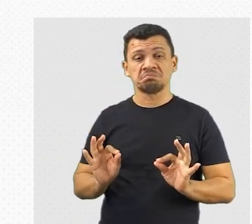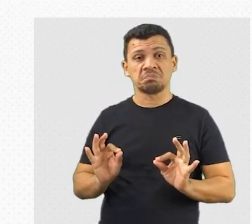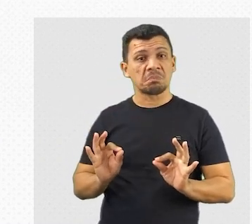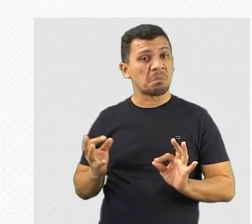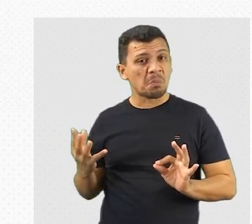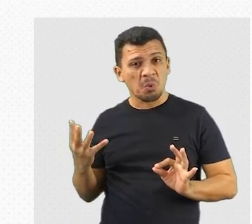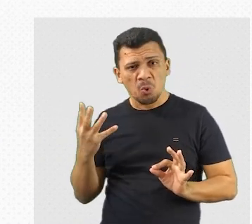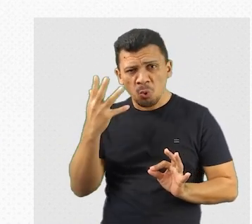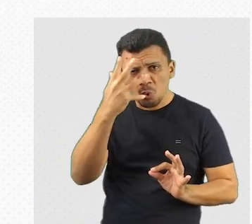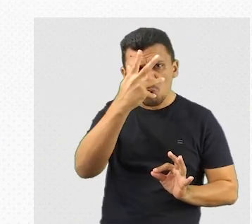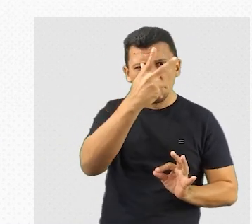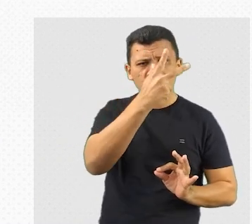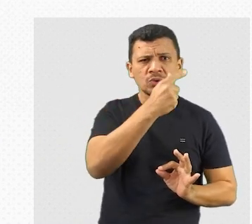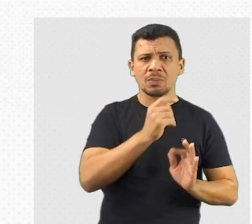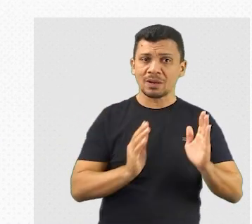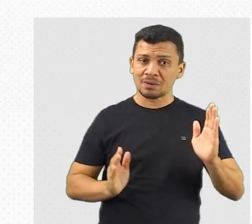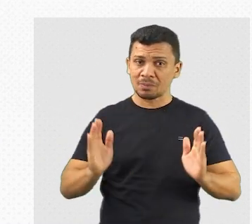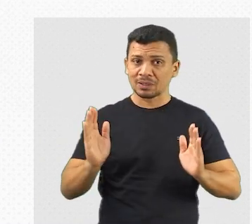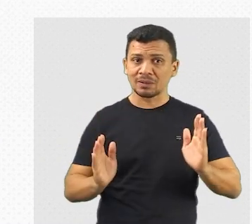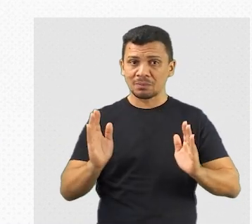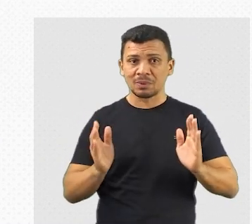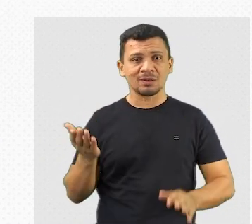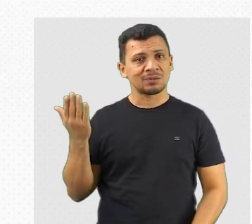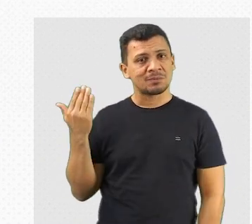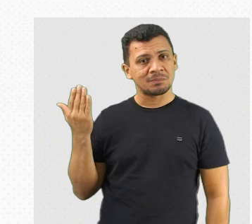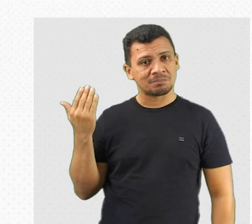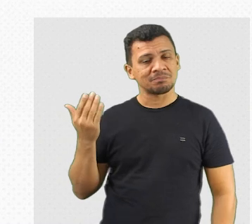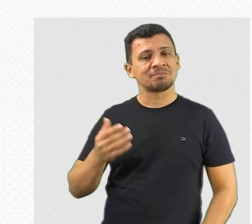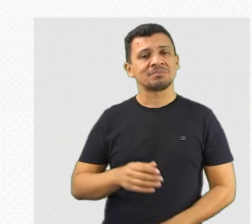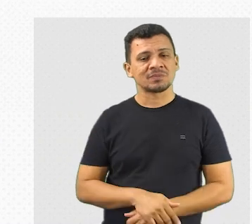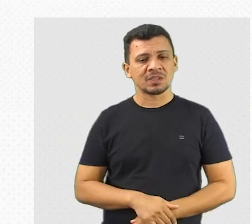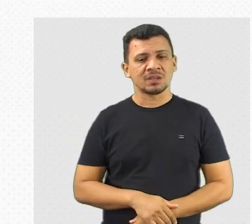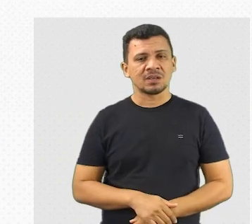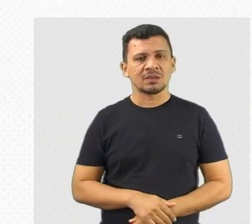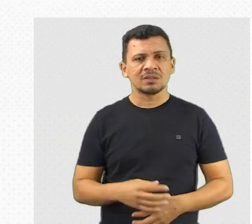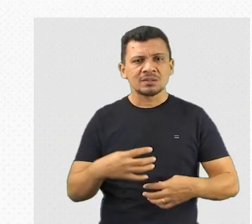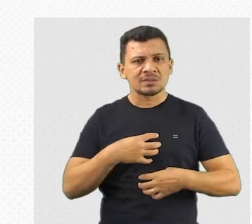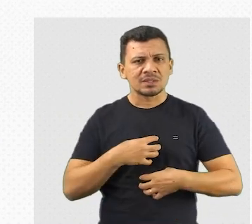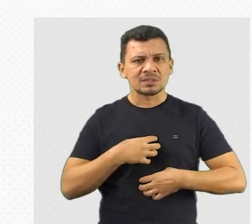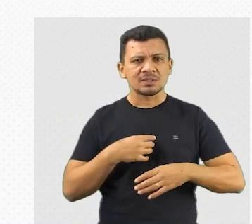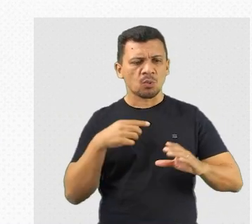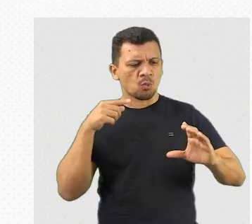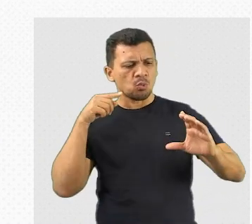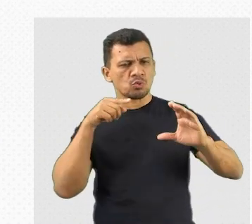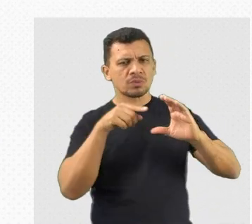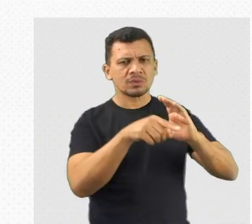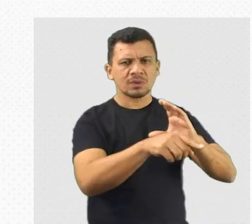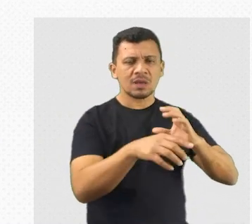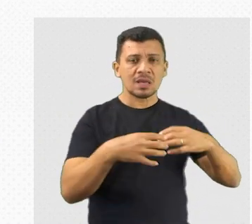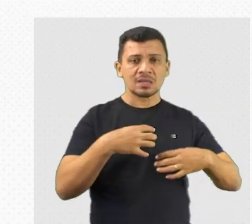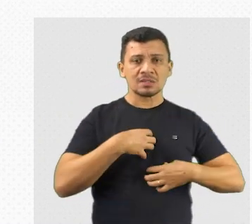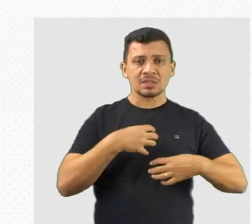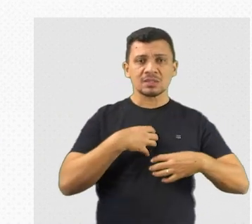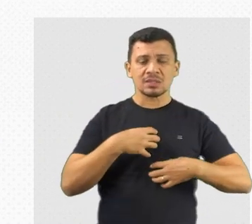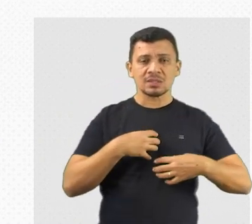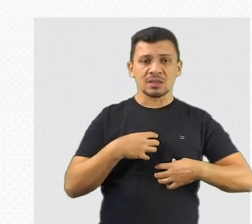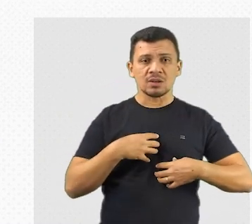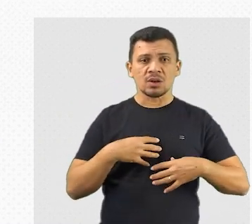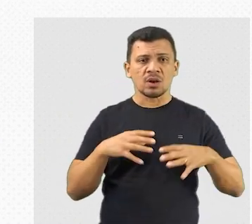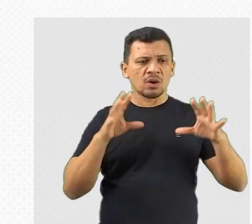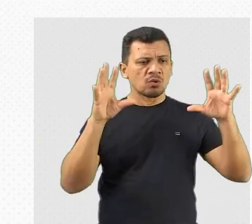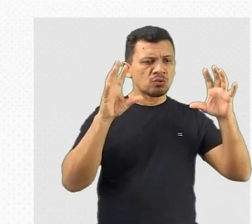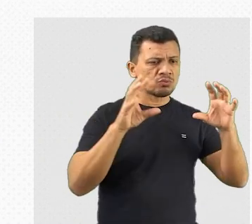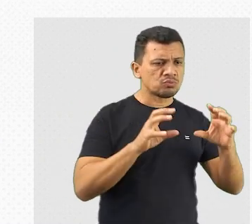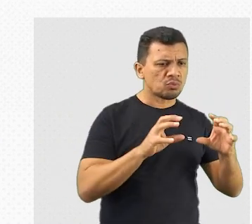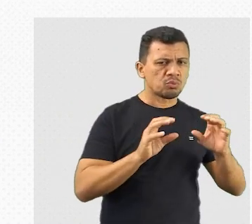absurdamente belas para aquele período todo. Então, esse efeito de profundidade, o efeito tridimensional, o efeito de luz e sombra,